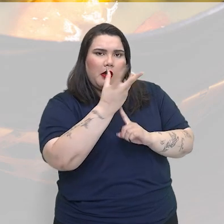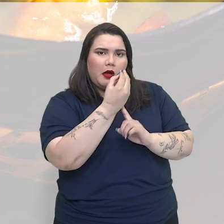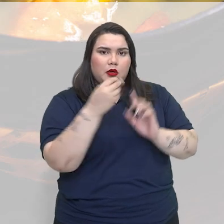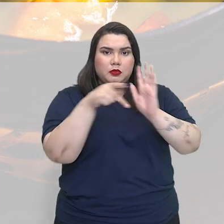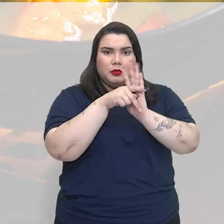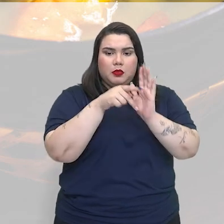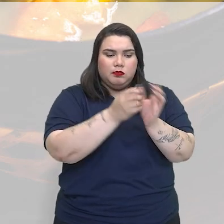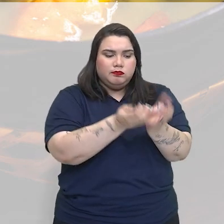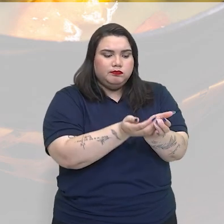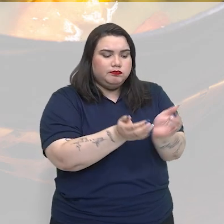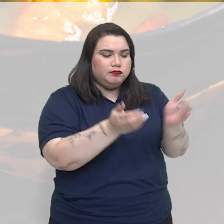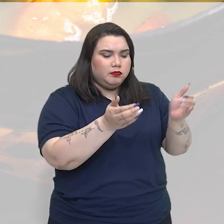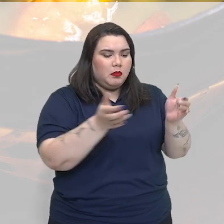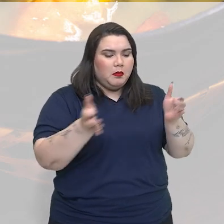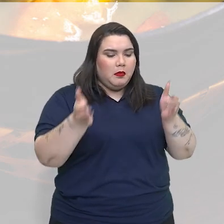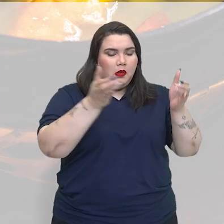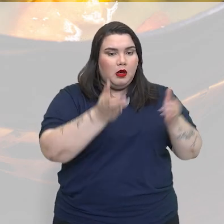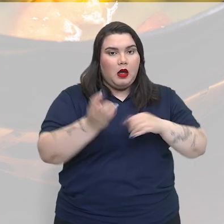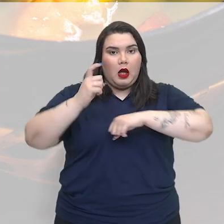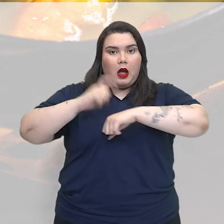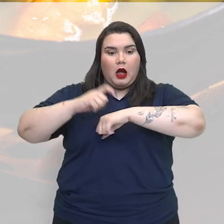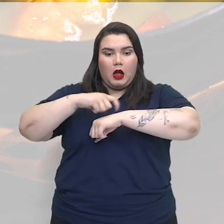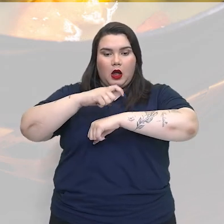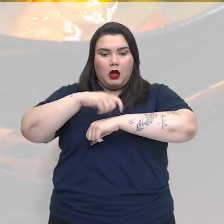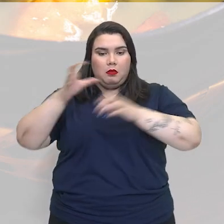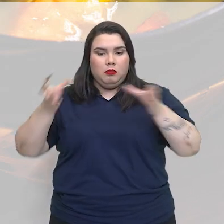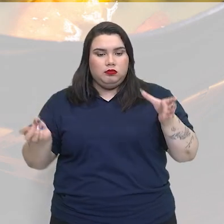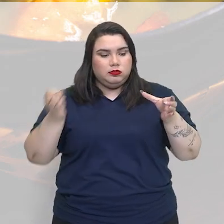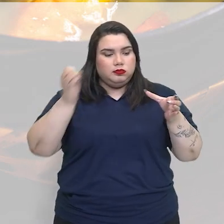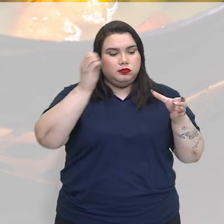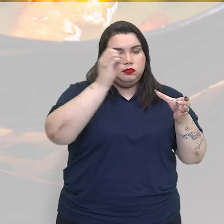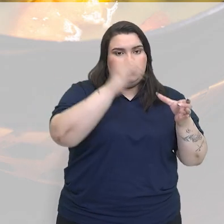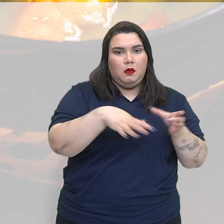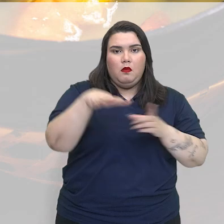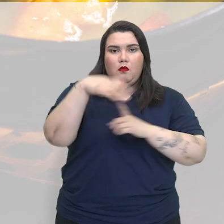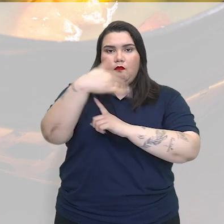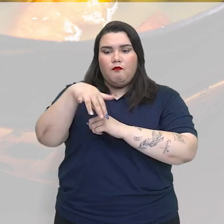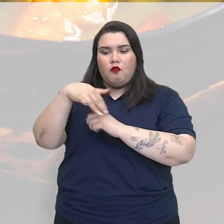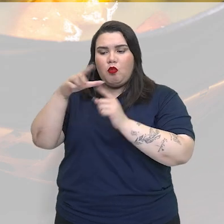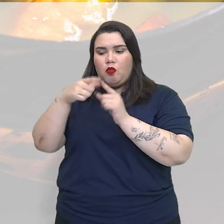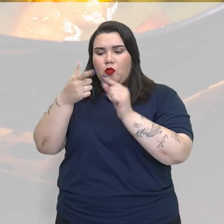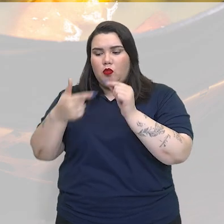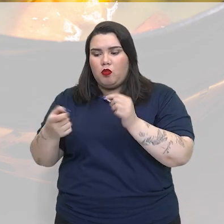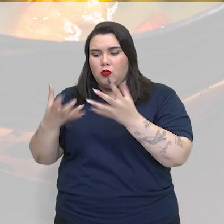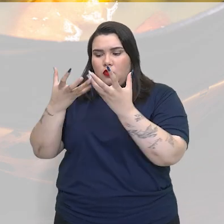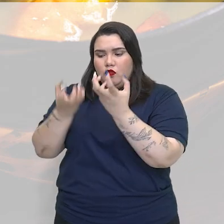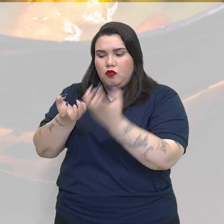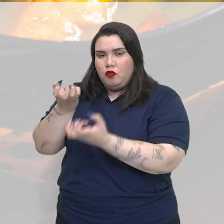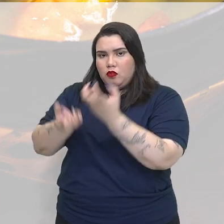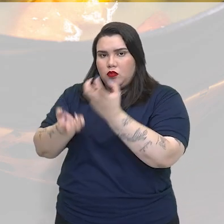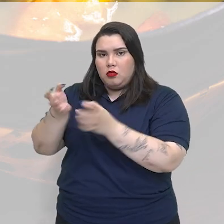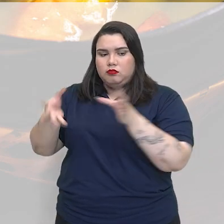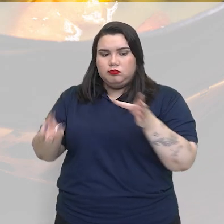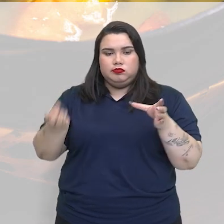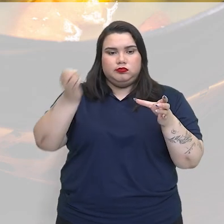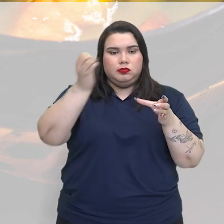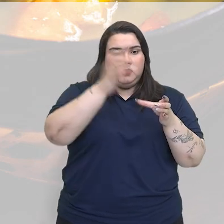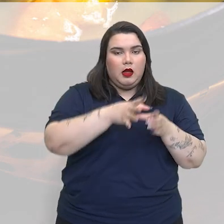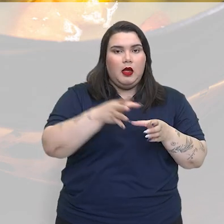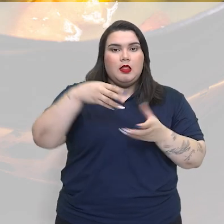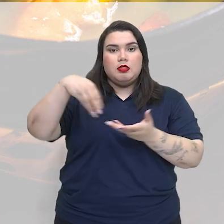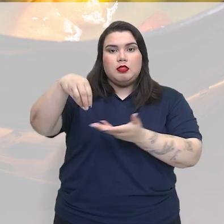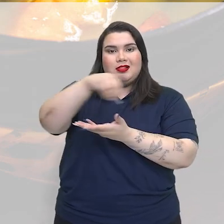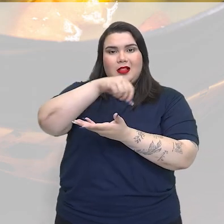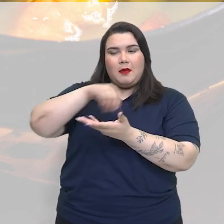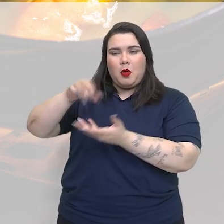de cumatê, camarões secos com casca, folhas de jambu cozido e goma